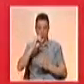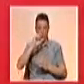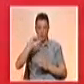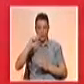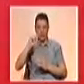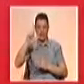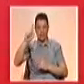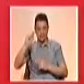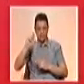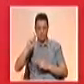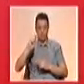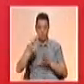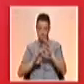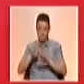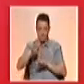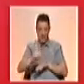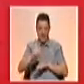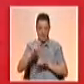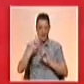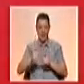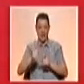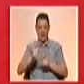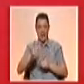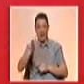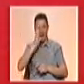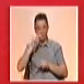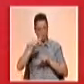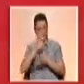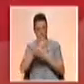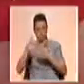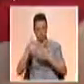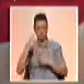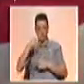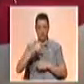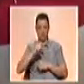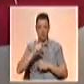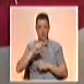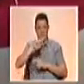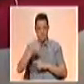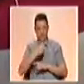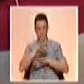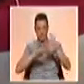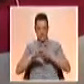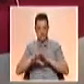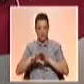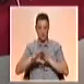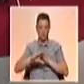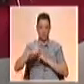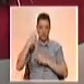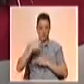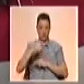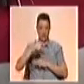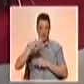hídrica, facilmente encontrará dois ou três processadores, e cálculos devemos automáticos. Para termos consciência